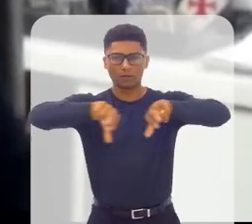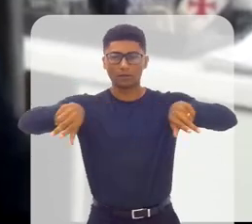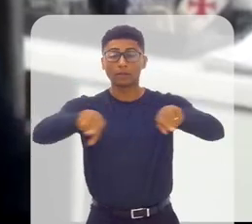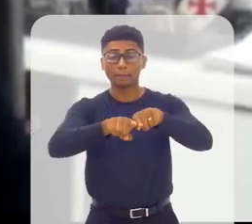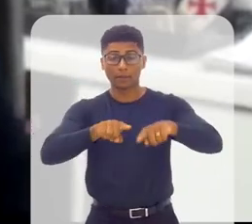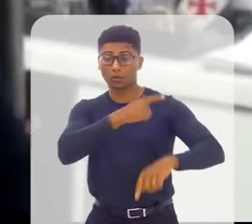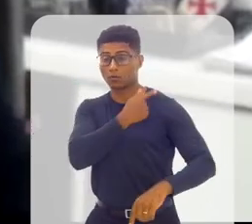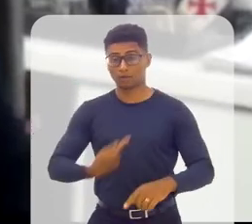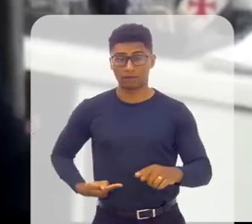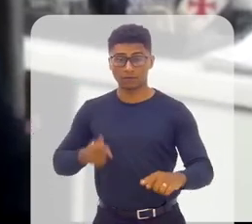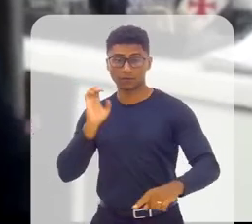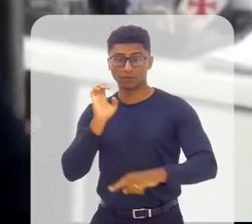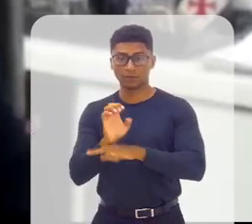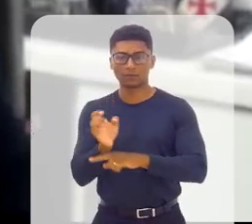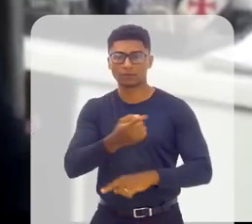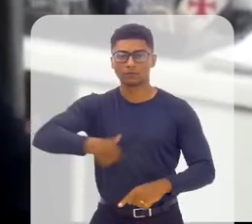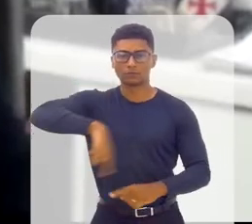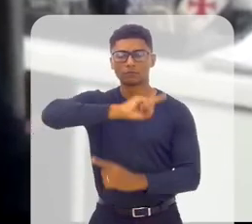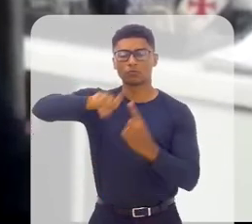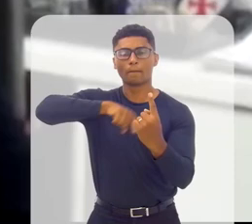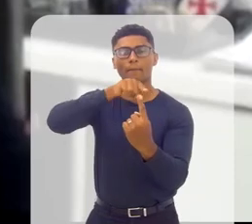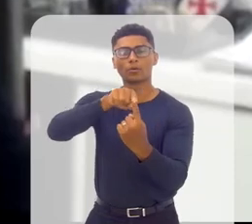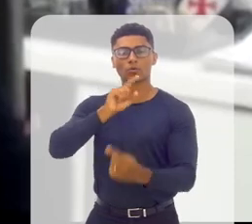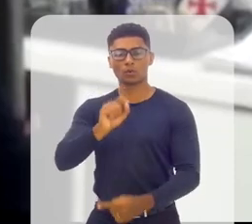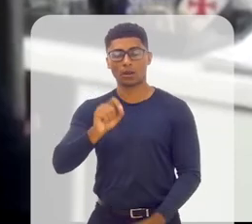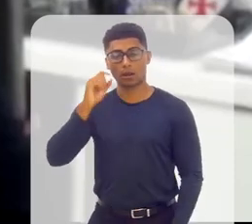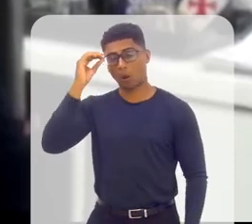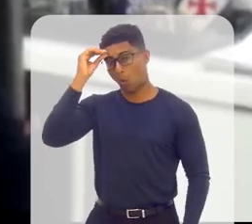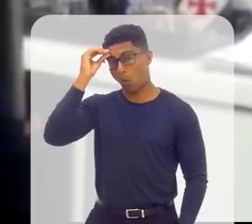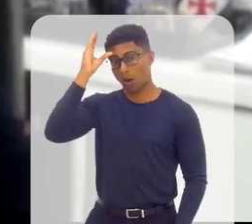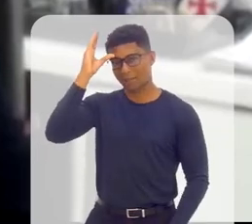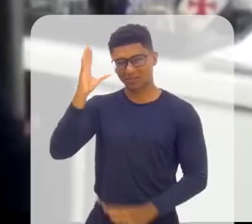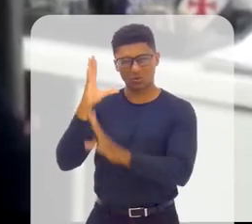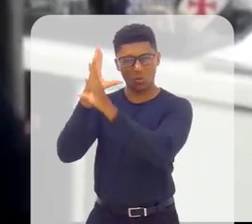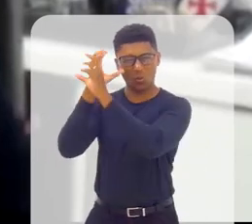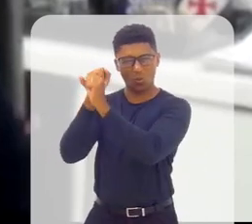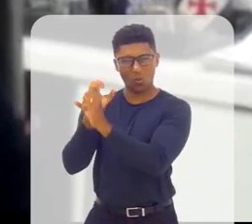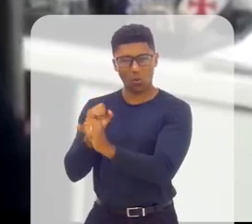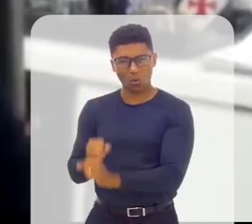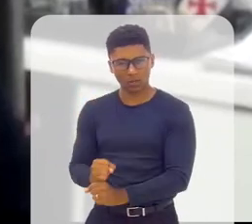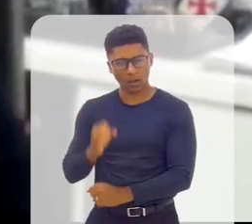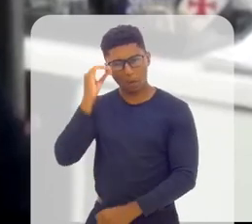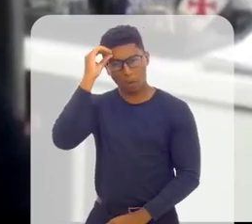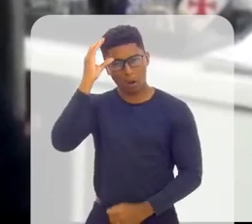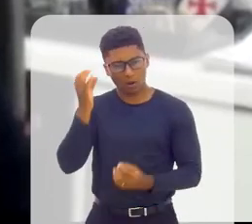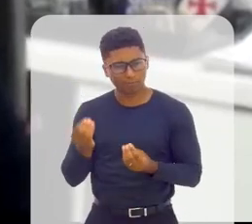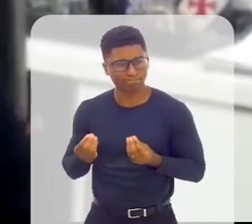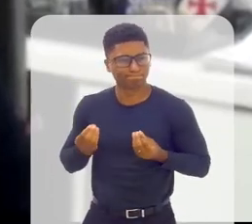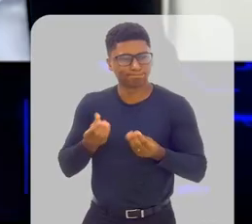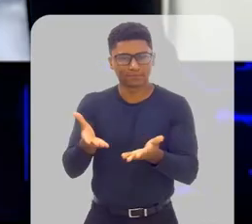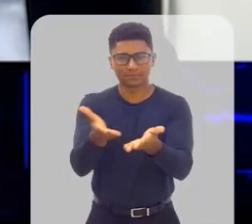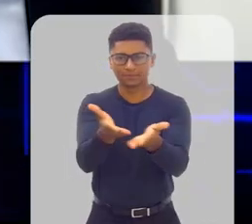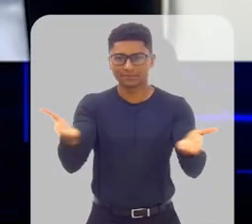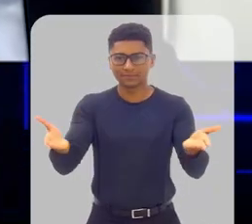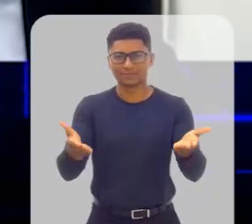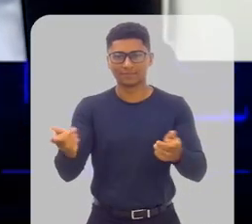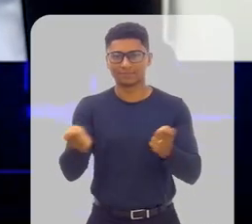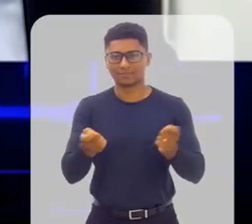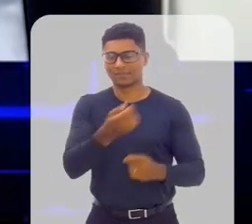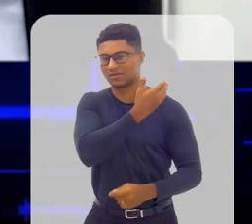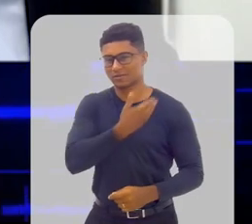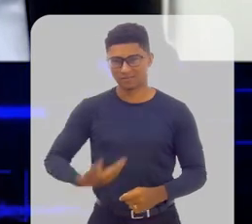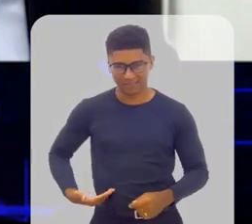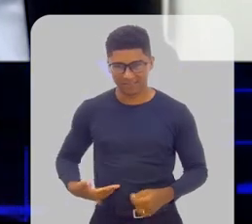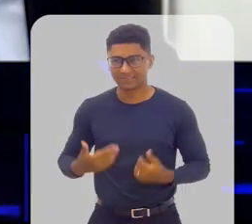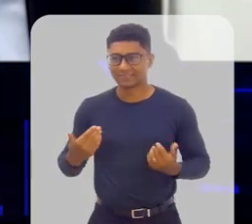O objetivo é que a gente possa colocar o conhecimento contábil à disposição da administração pública e essa